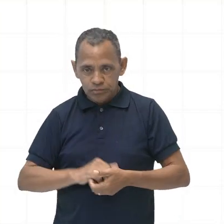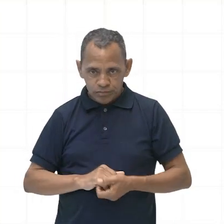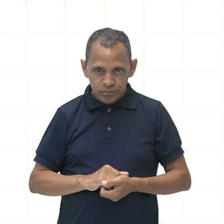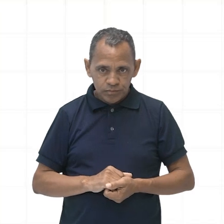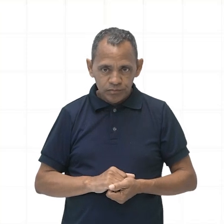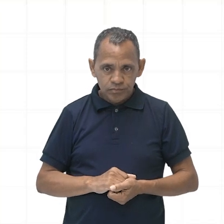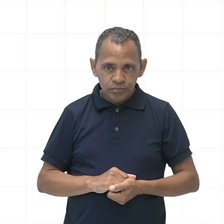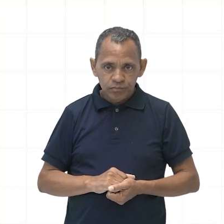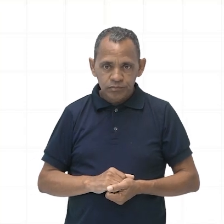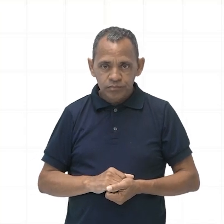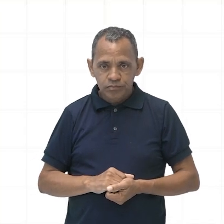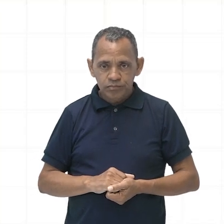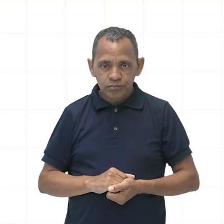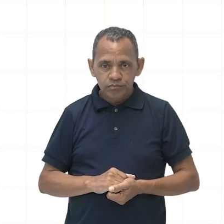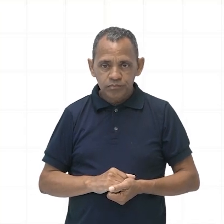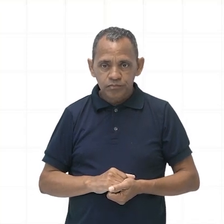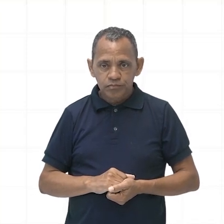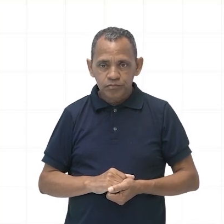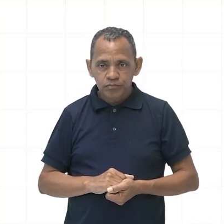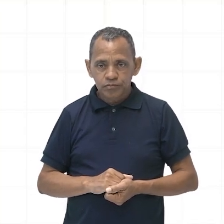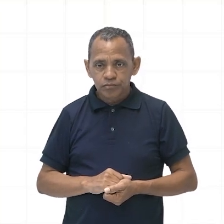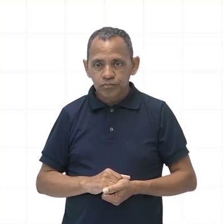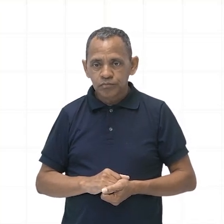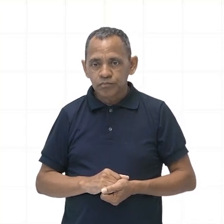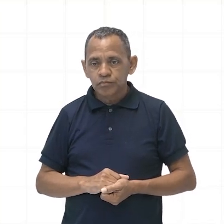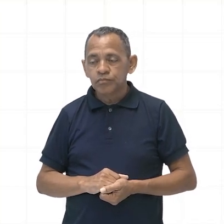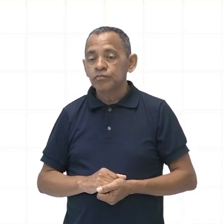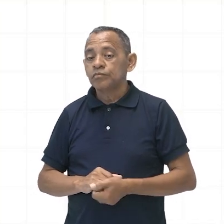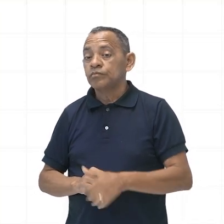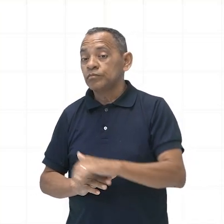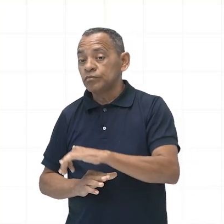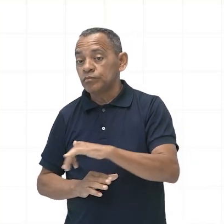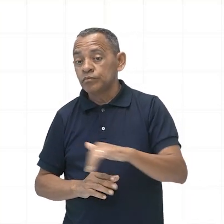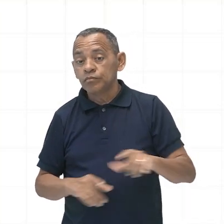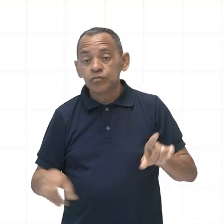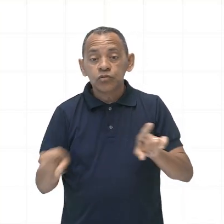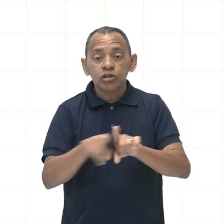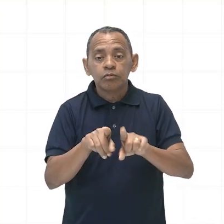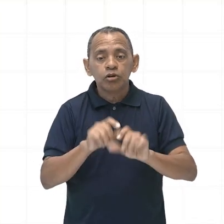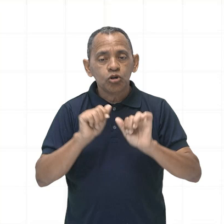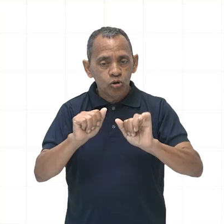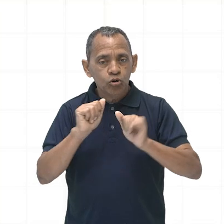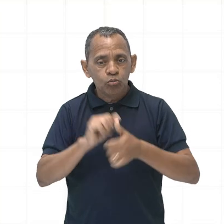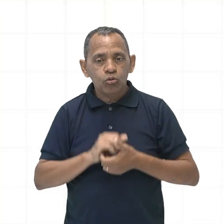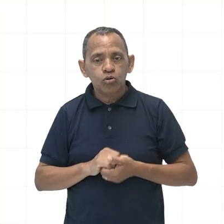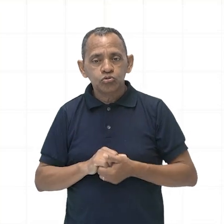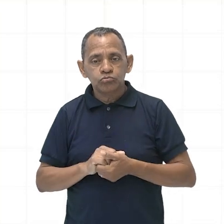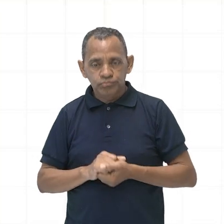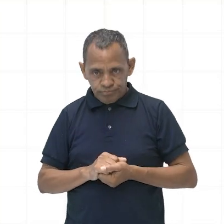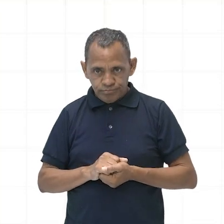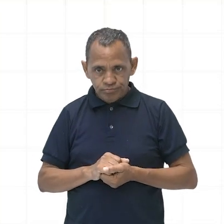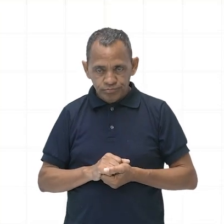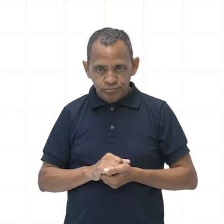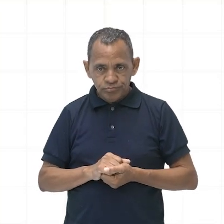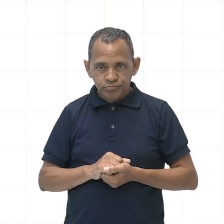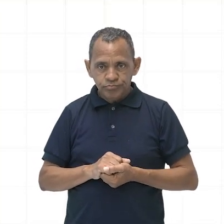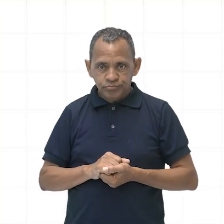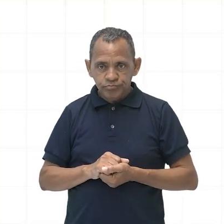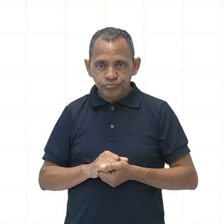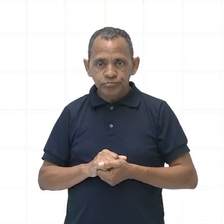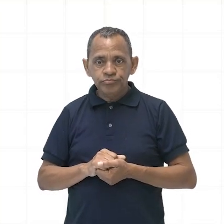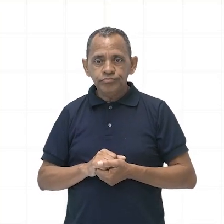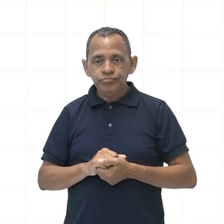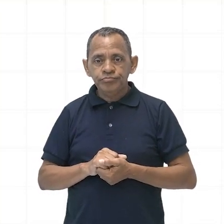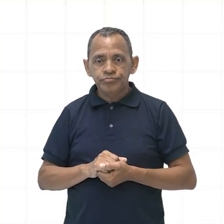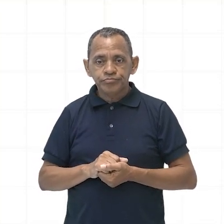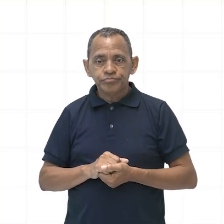Perdão, 2. E aqui eu posso simplificar por 2, ó. Dividir em cima e embaixo pelo mesmo valor. Então, aqui